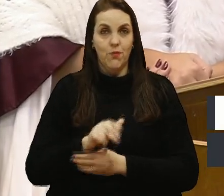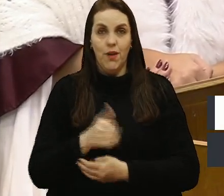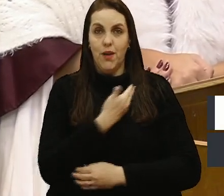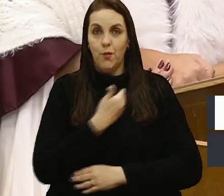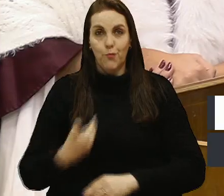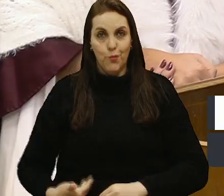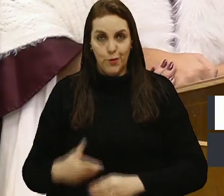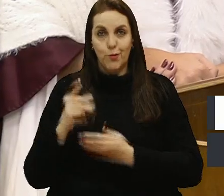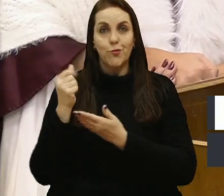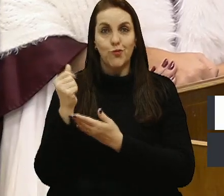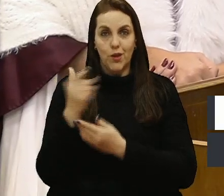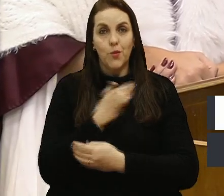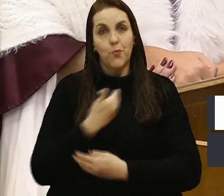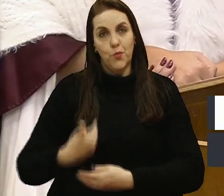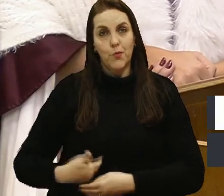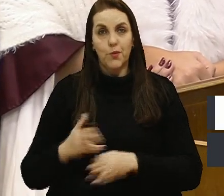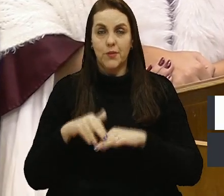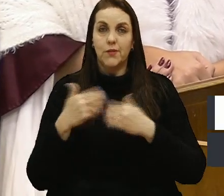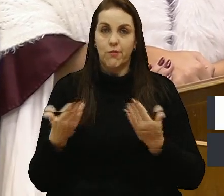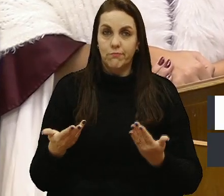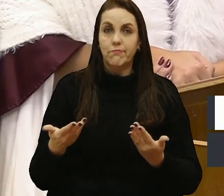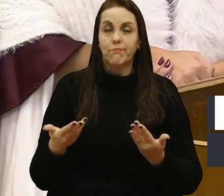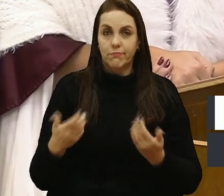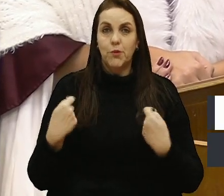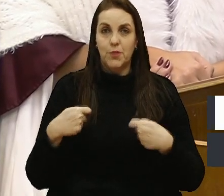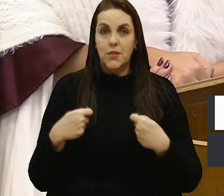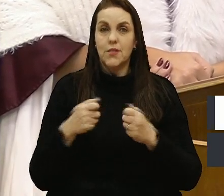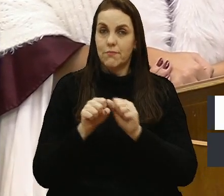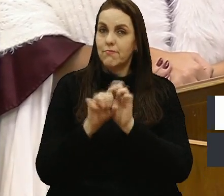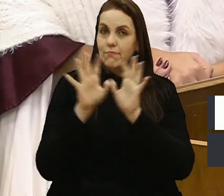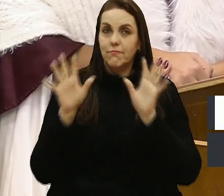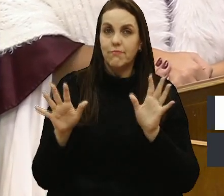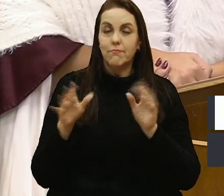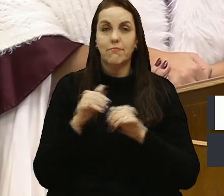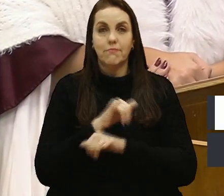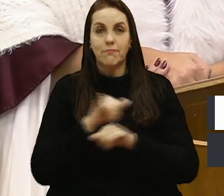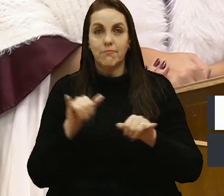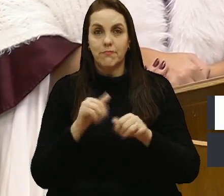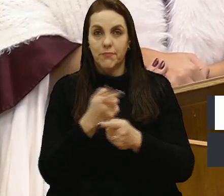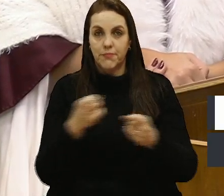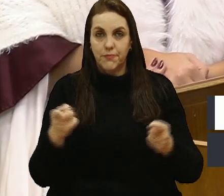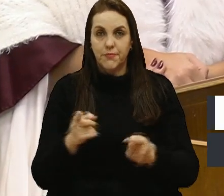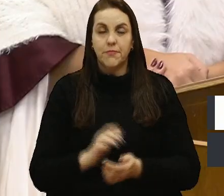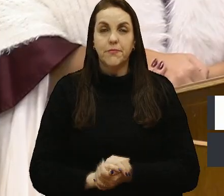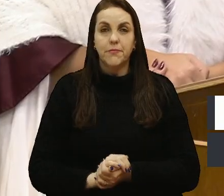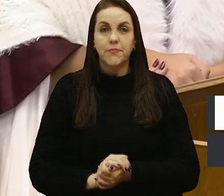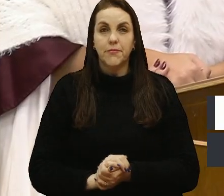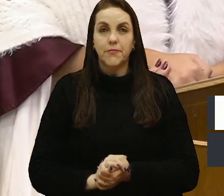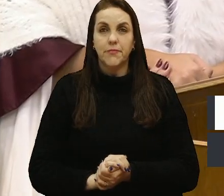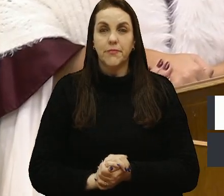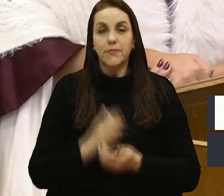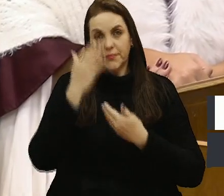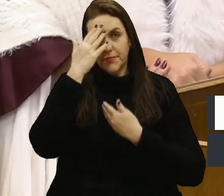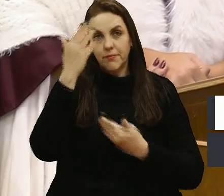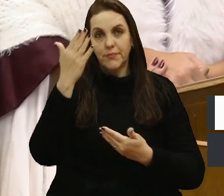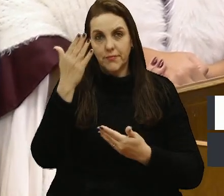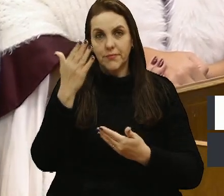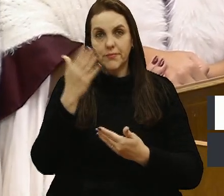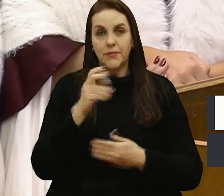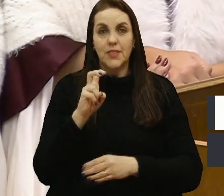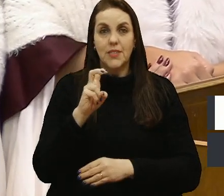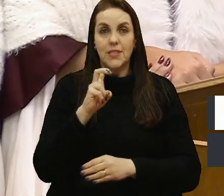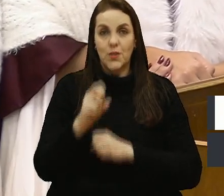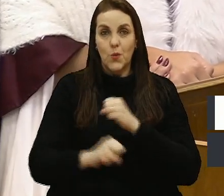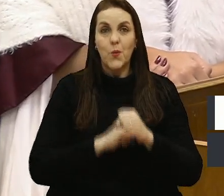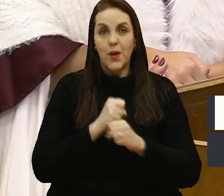Muito do dinheiro é público, então queria deixar esse recado para vocês. E agradecer nesses 5 anos que eu